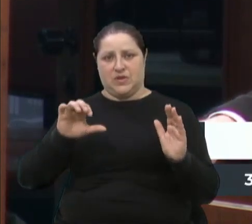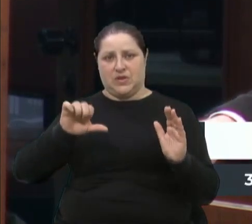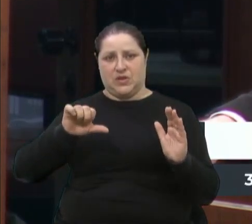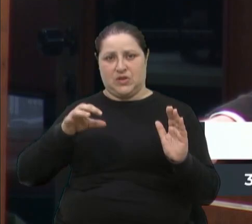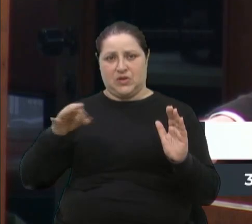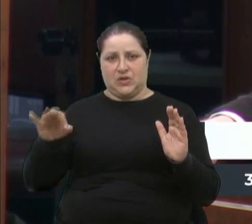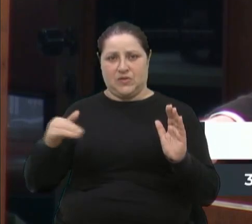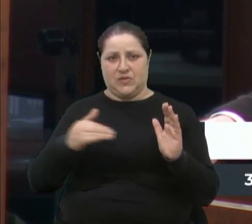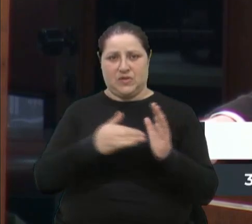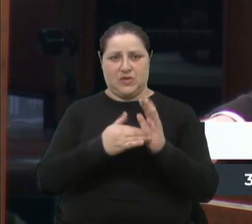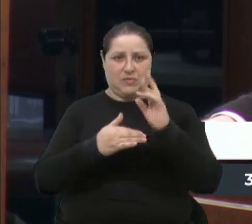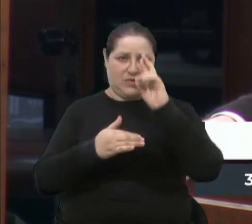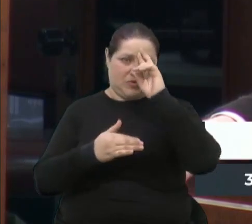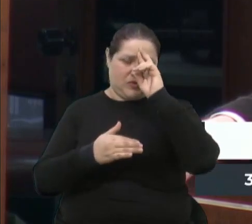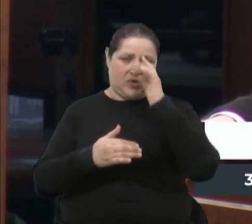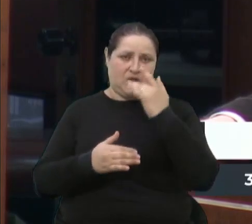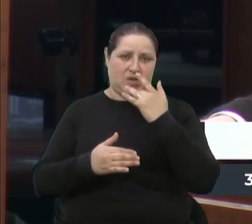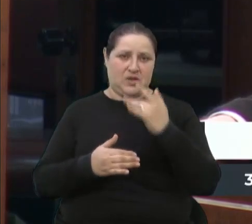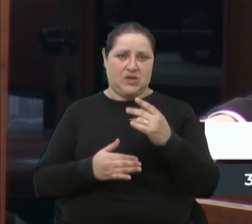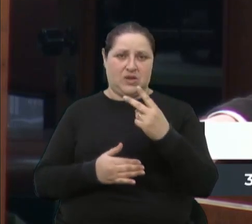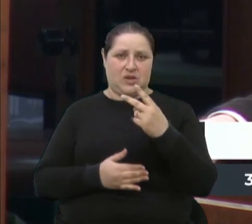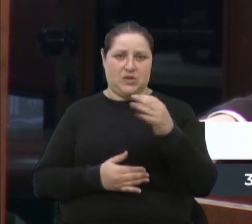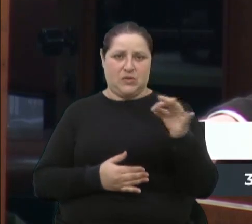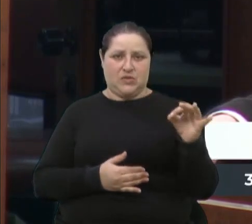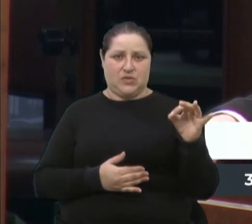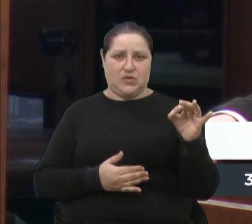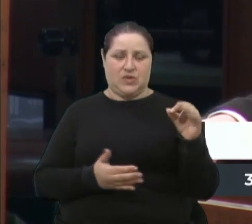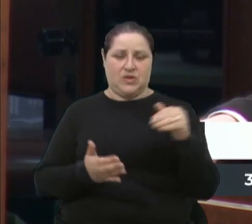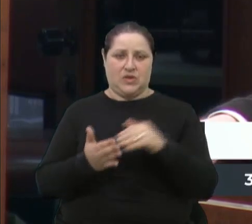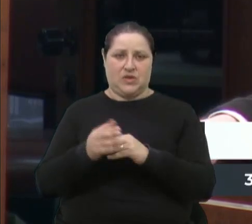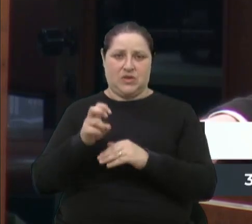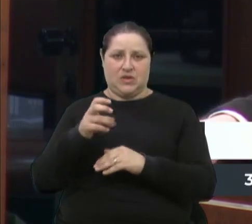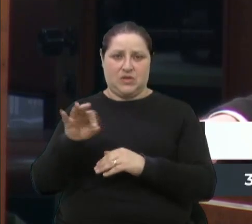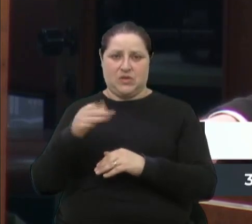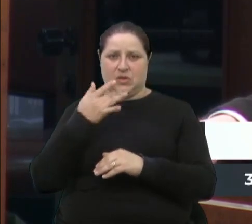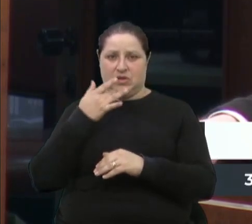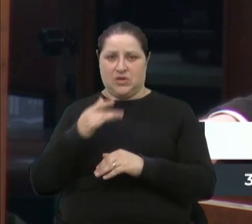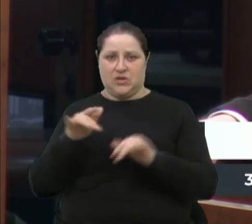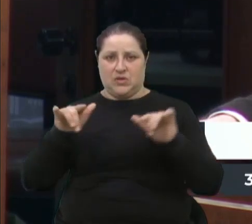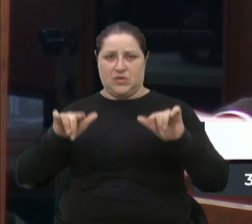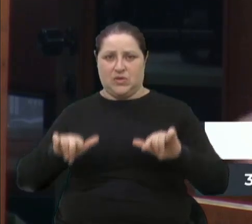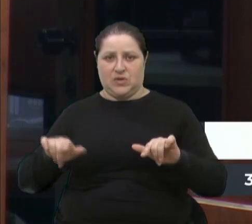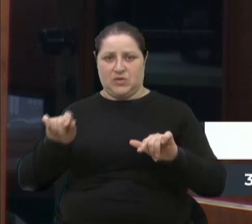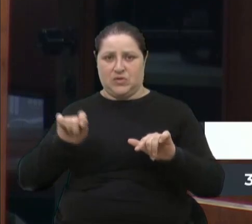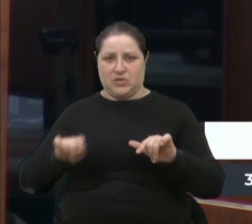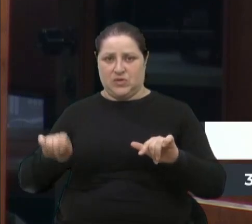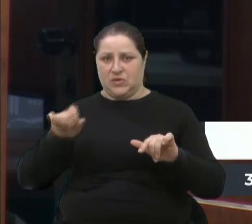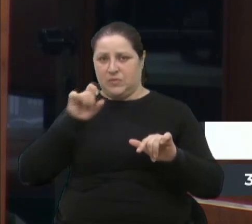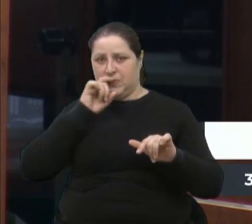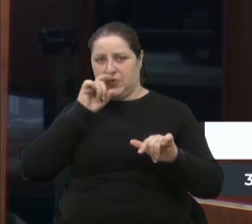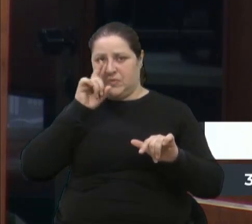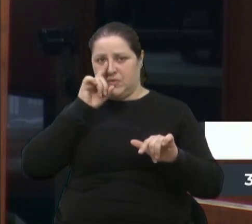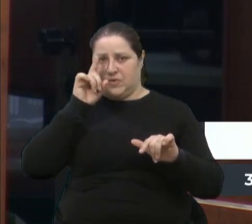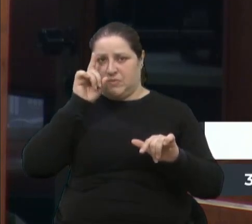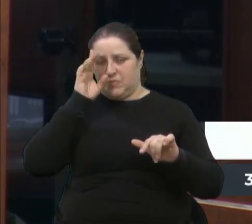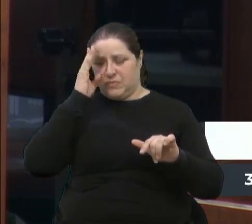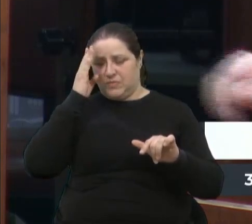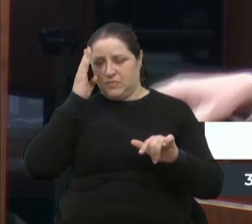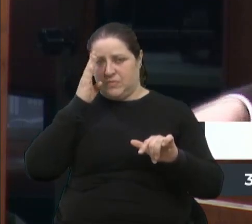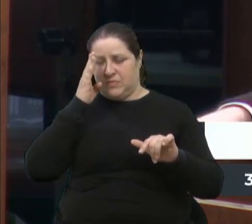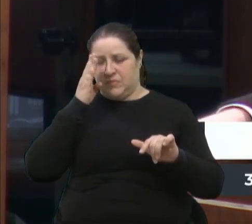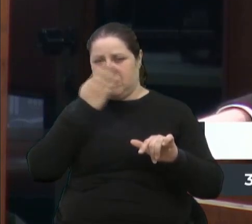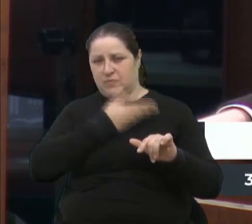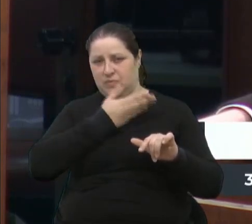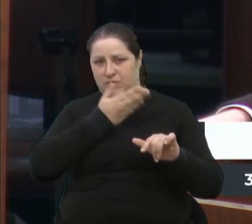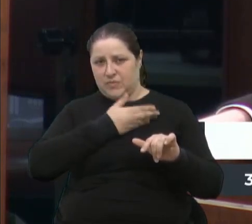ao meio-dia e das 14 às 17 horas, e o local na Associação dos Pais e Amigos dos Deficientes Visuais,